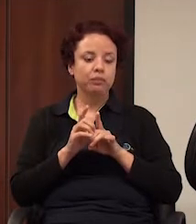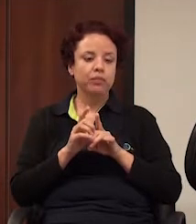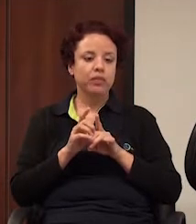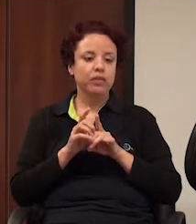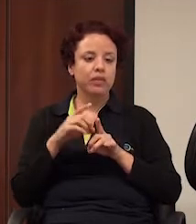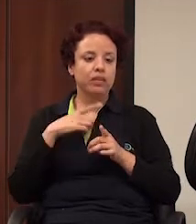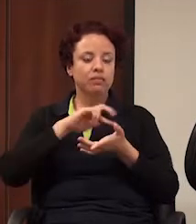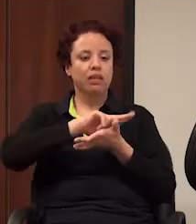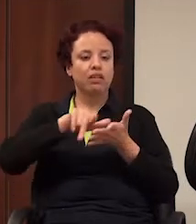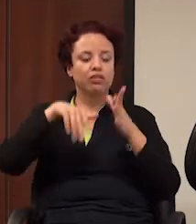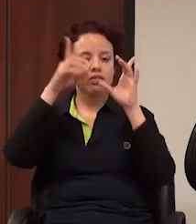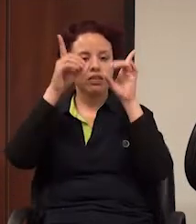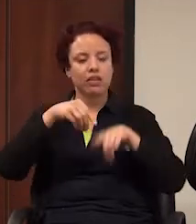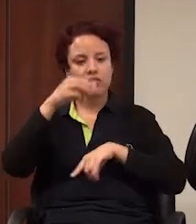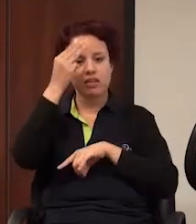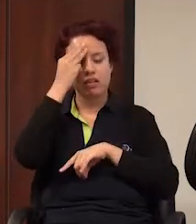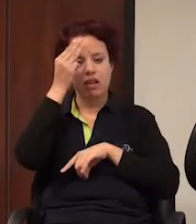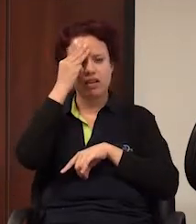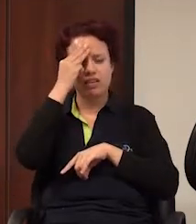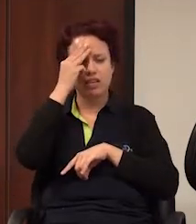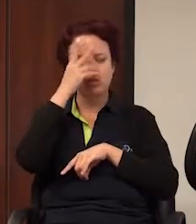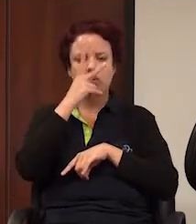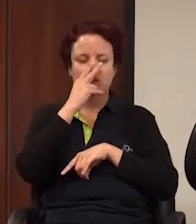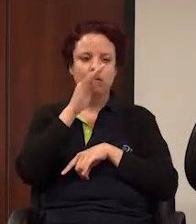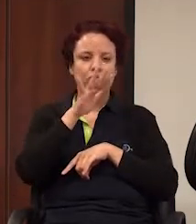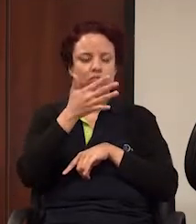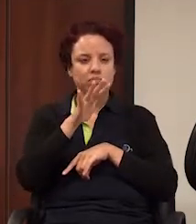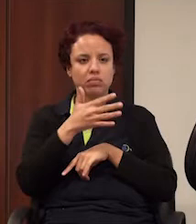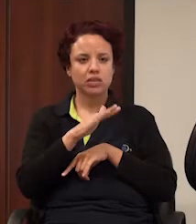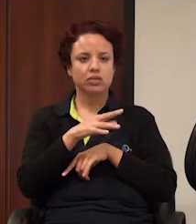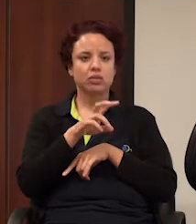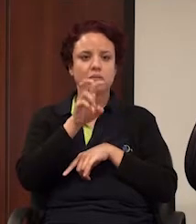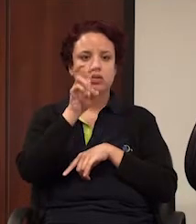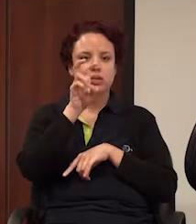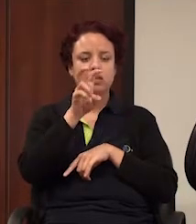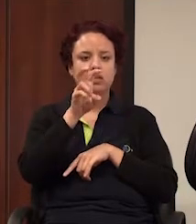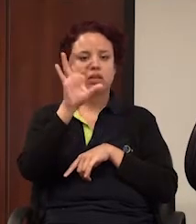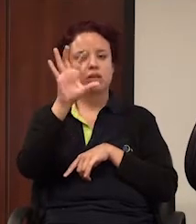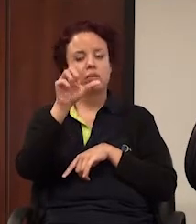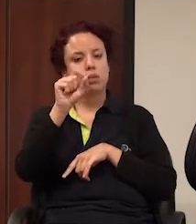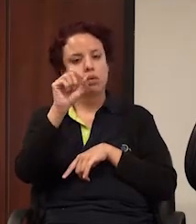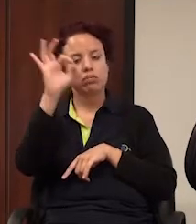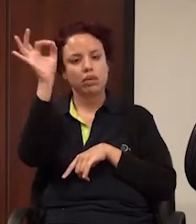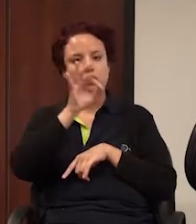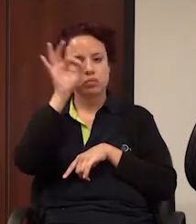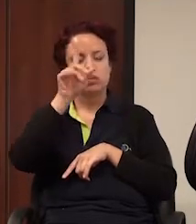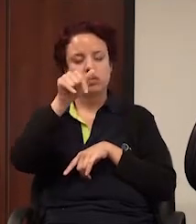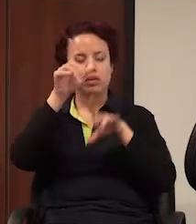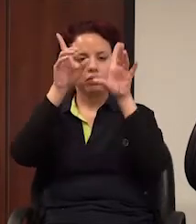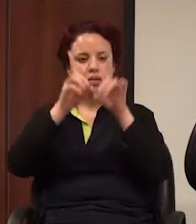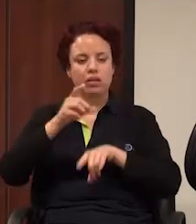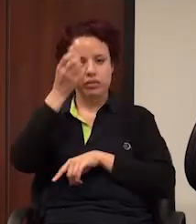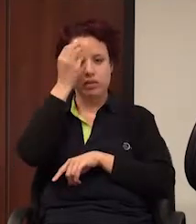as deficiências, a intelectual, ela deve estar ao torno aí de 5% a 10%. Né. Então a